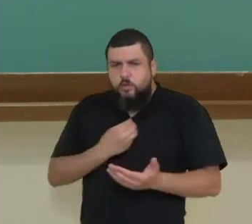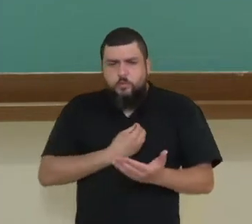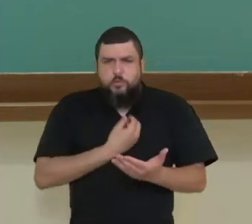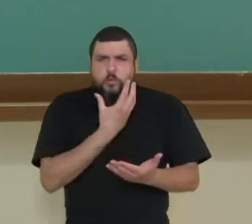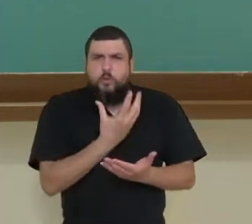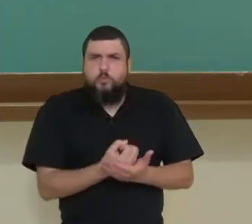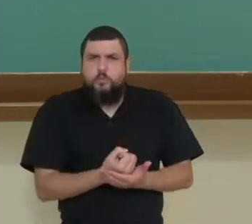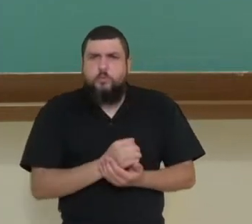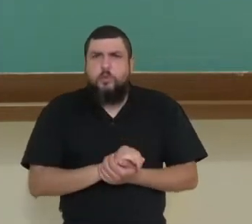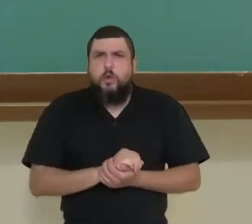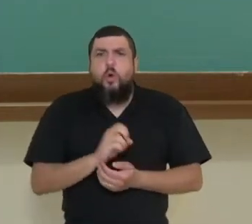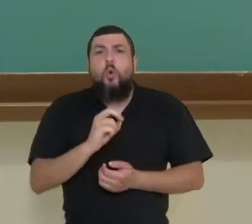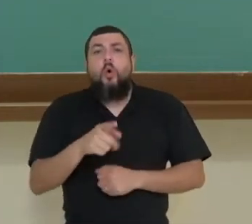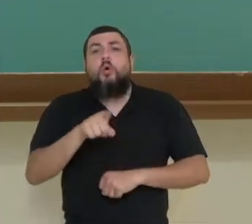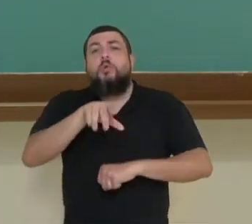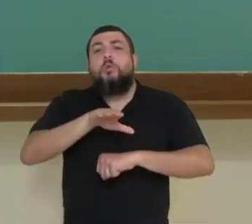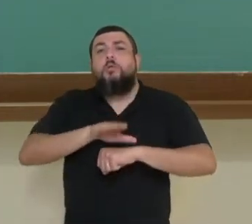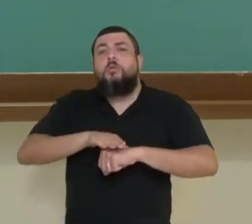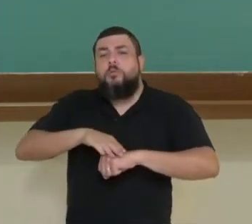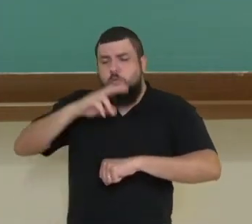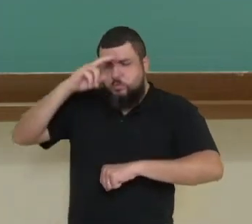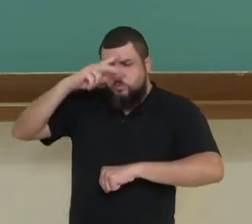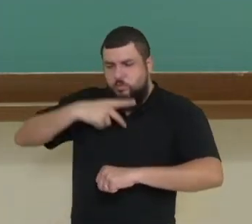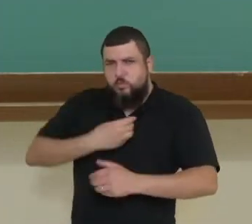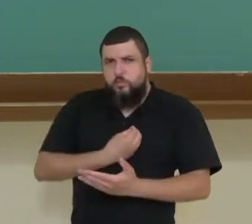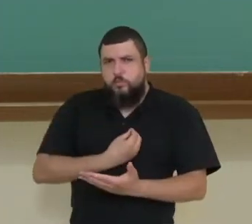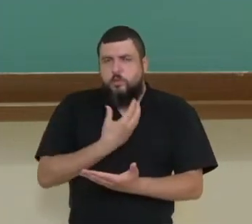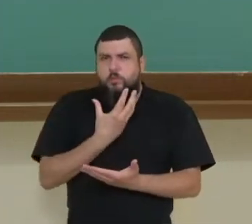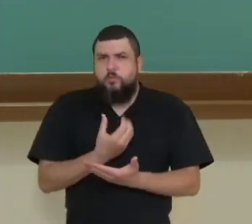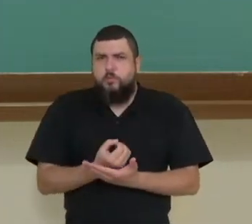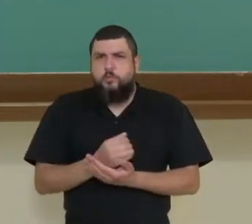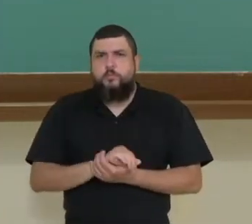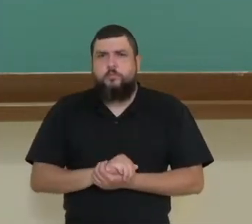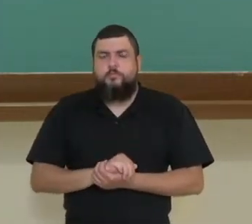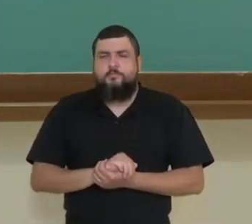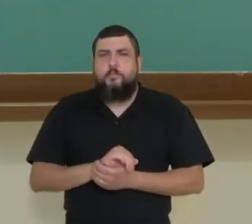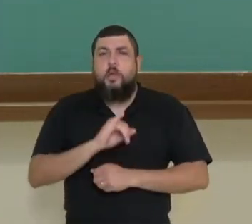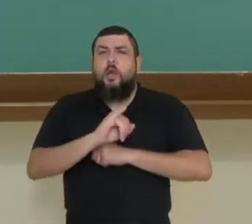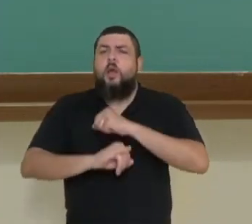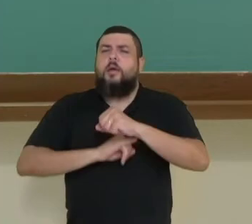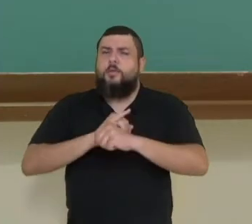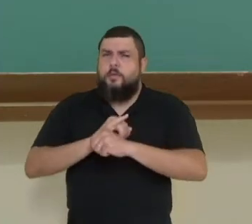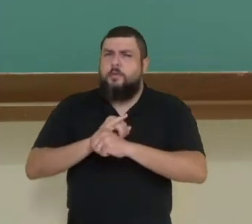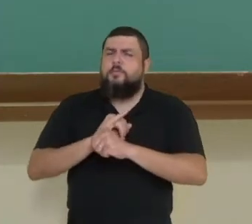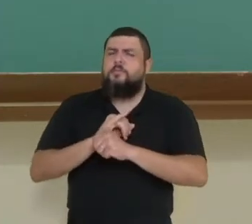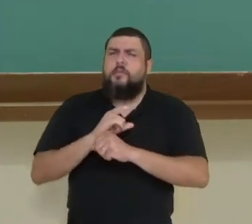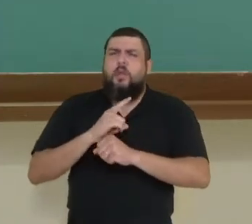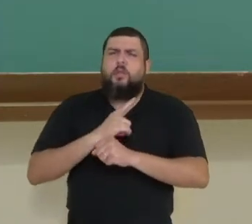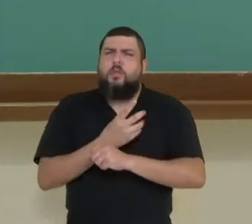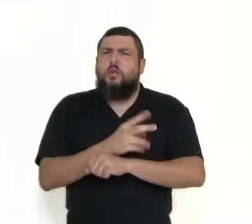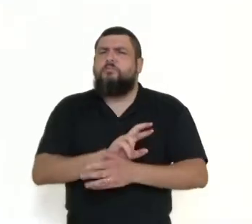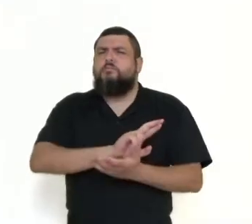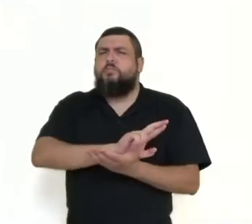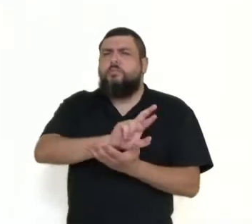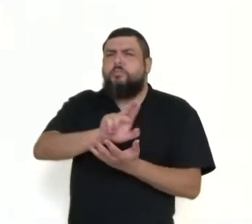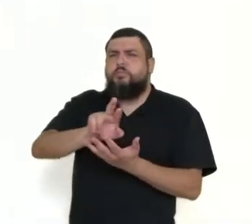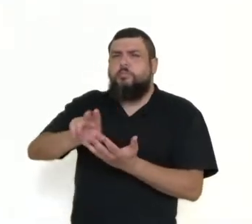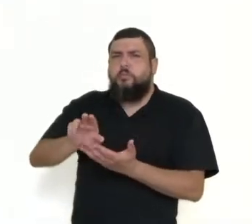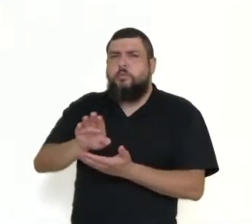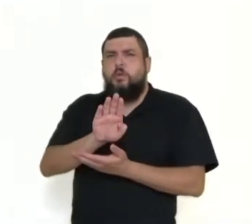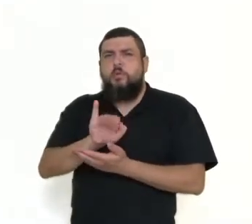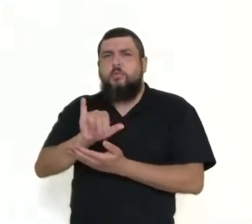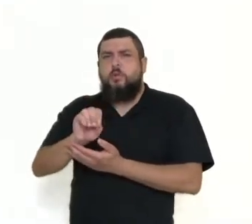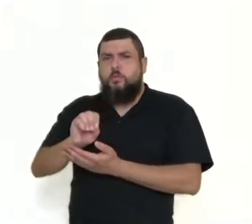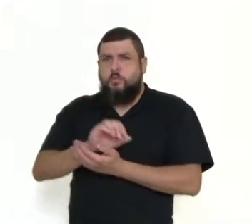biografia? Na internet nós temos as famosas bio atualmente, E eu te pergunto, você já